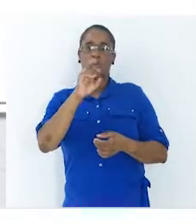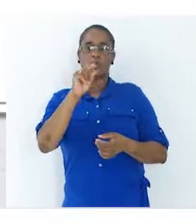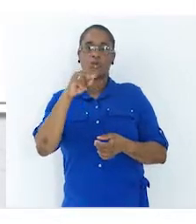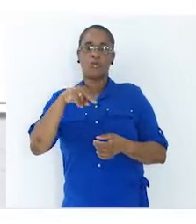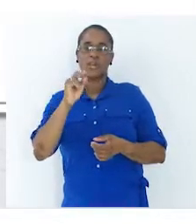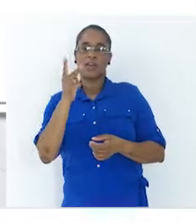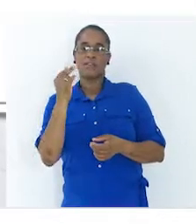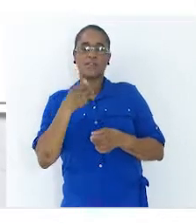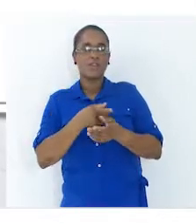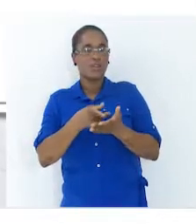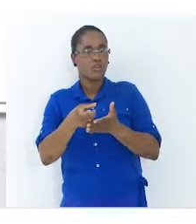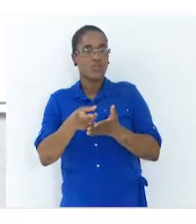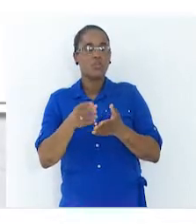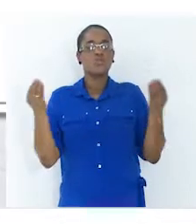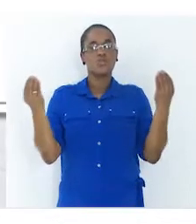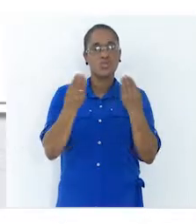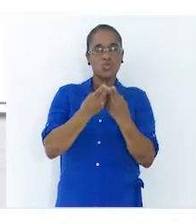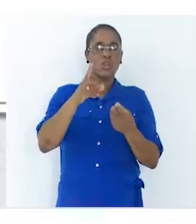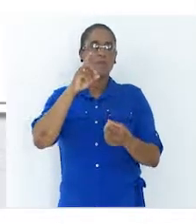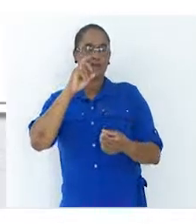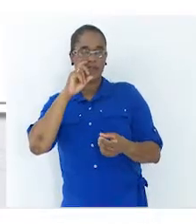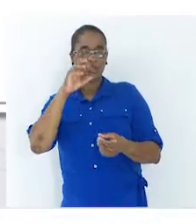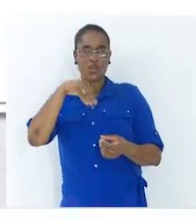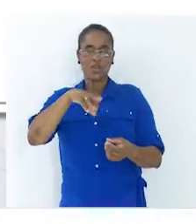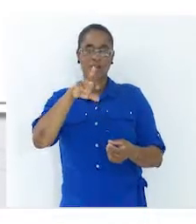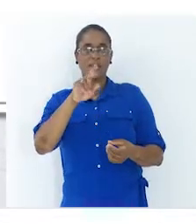juntos na prevenção. Este é o título